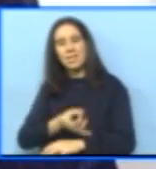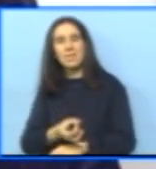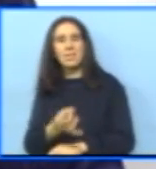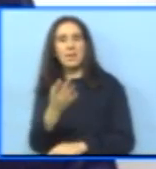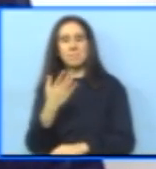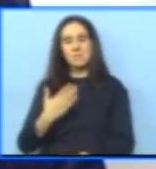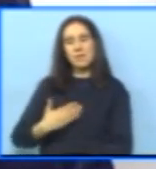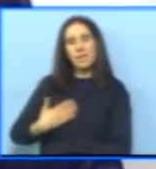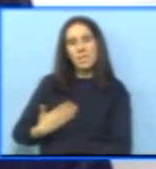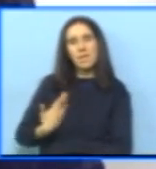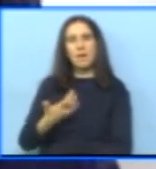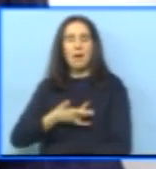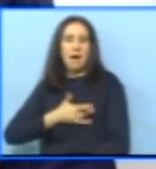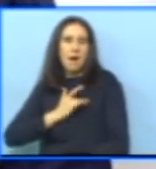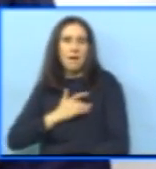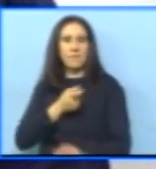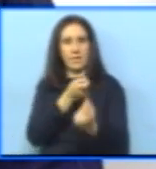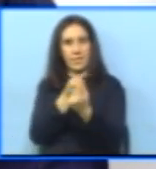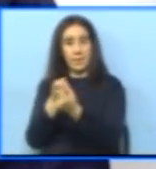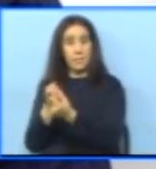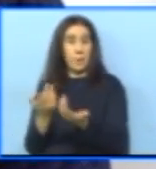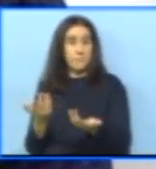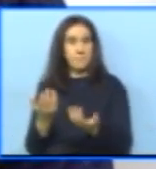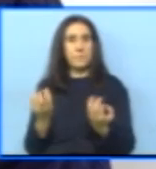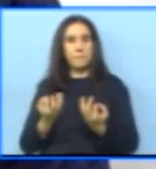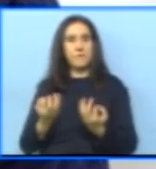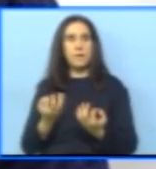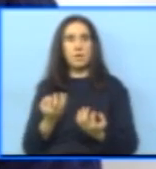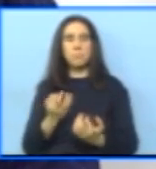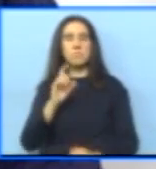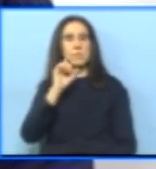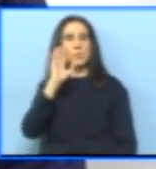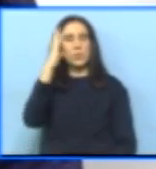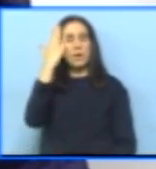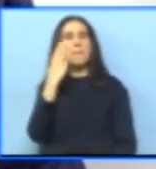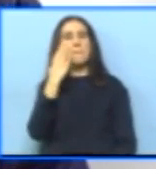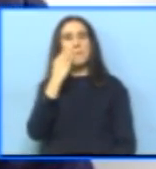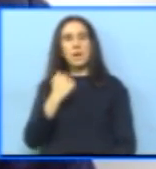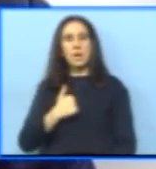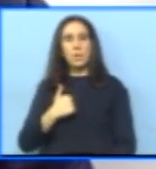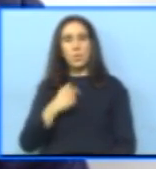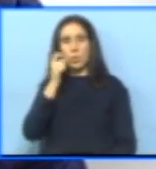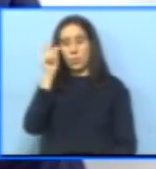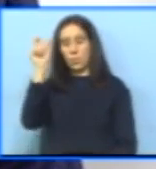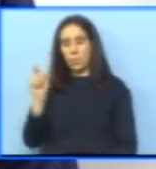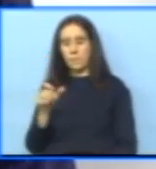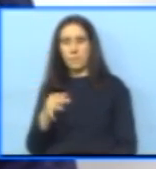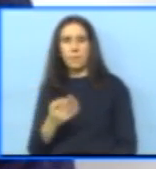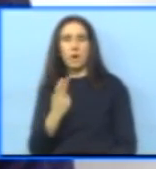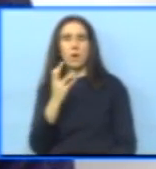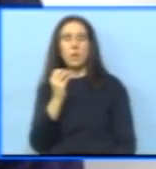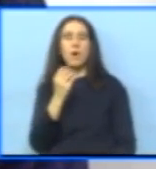da misericórdia, do amor, da proximidade, não é? E acho que é muito importante. Eu acho que há aqui em Paulo uma espécie quase